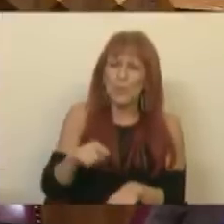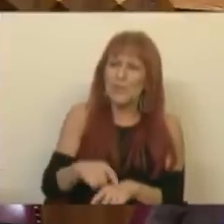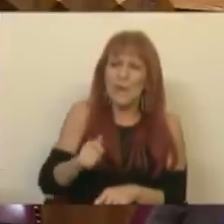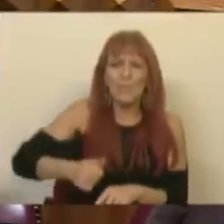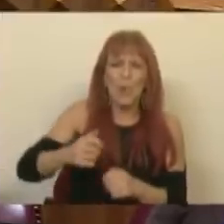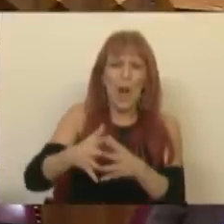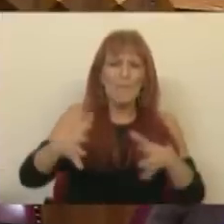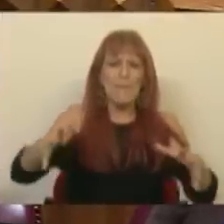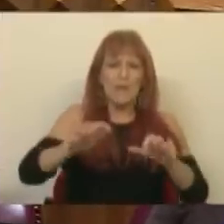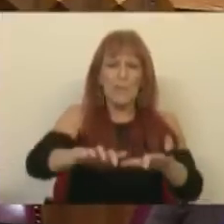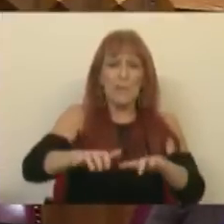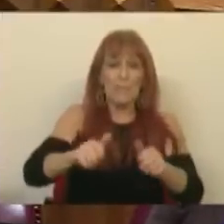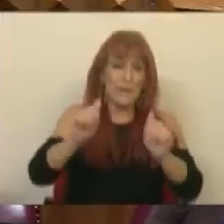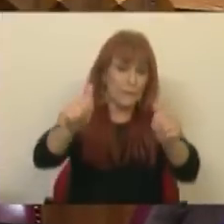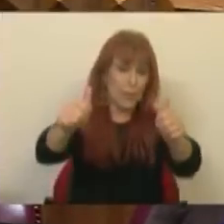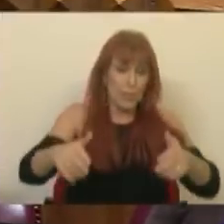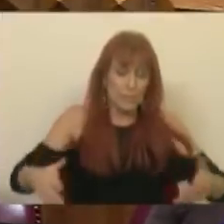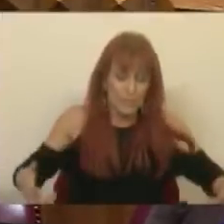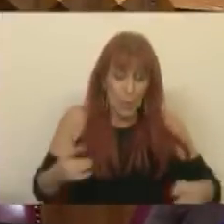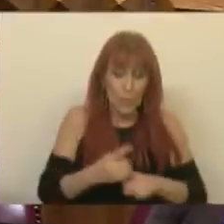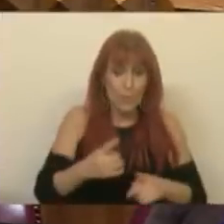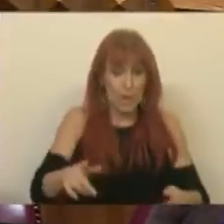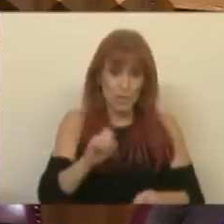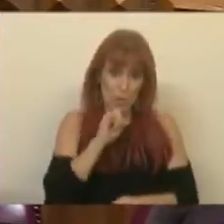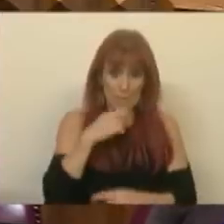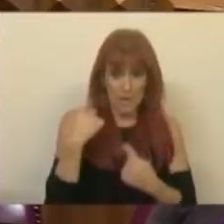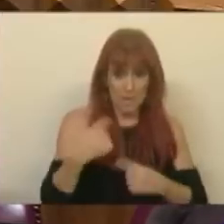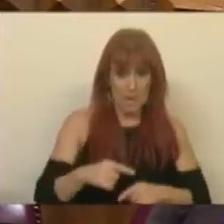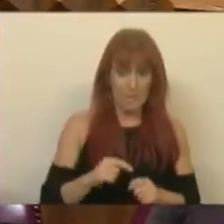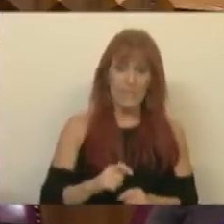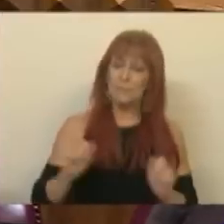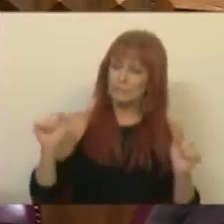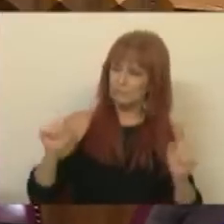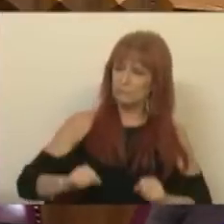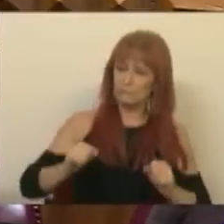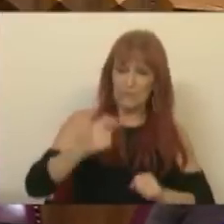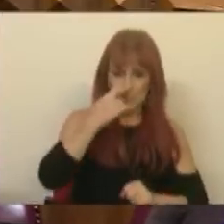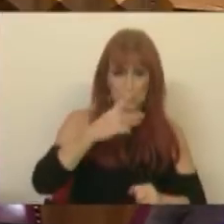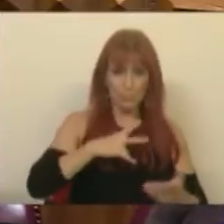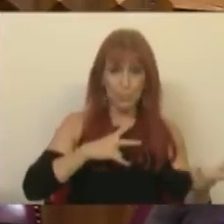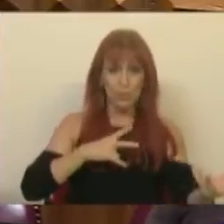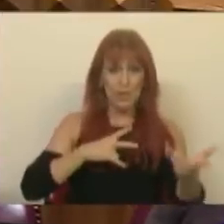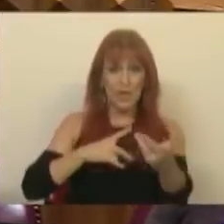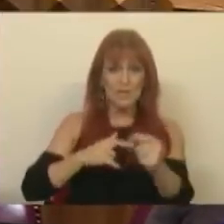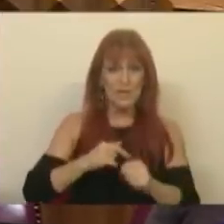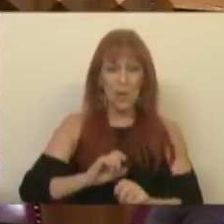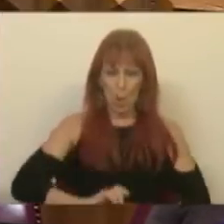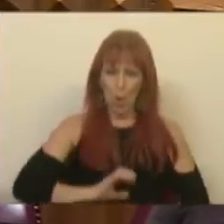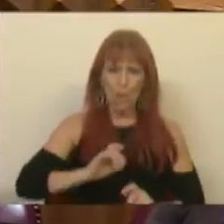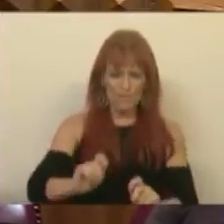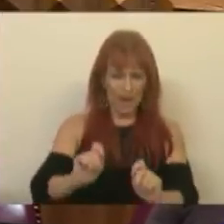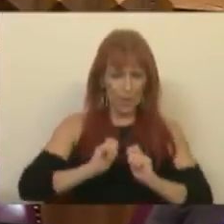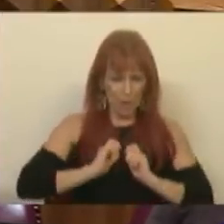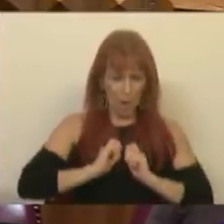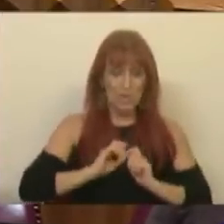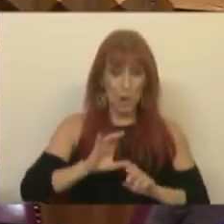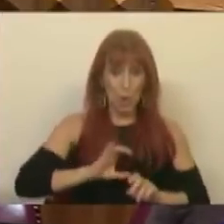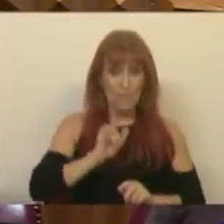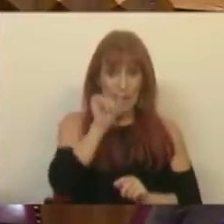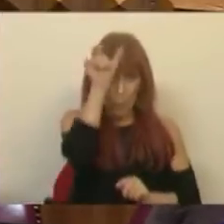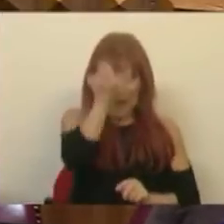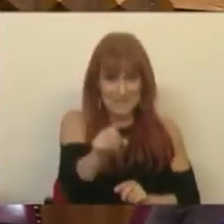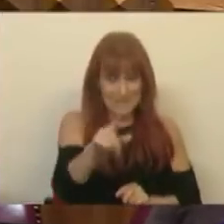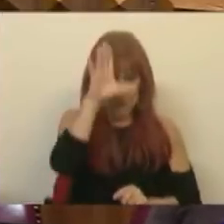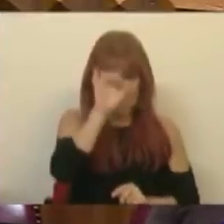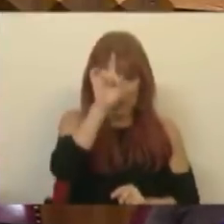para a maioria parlamentar porque foi a oportunidade de confirmar aos portugueses que confiaram em nós e confiaram em si